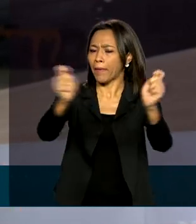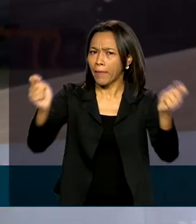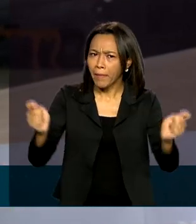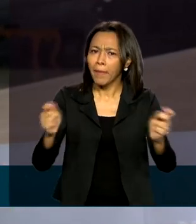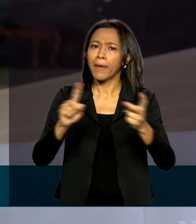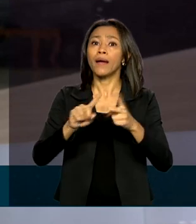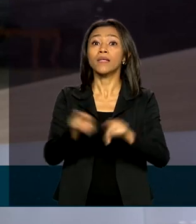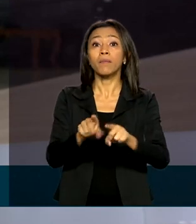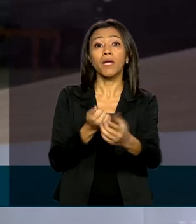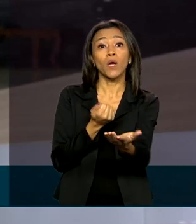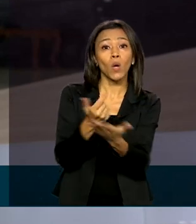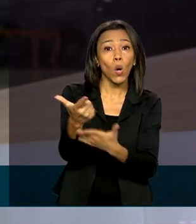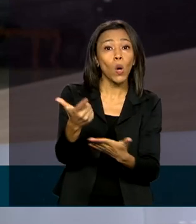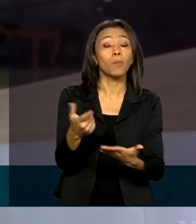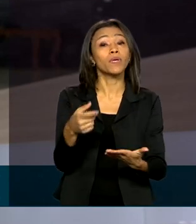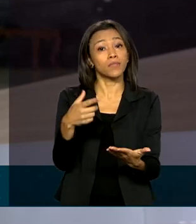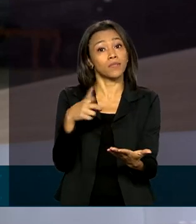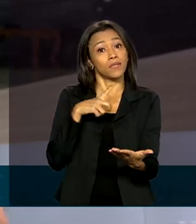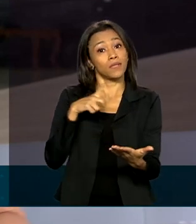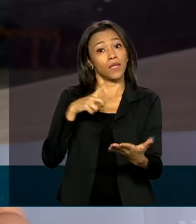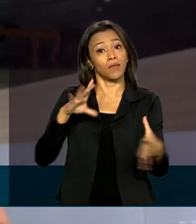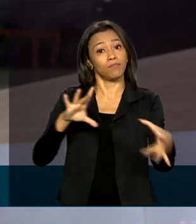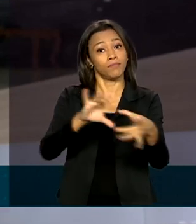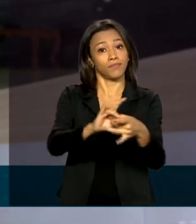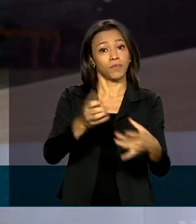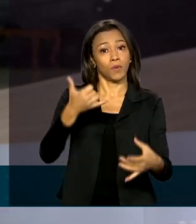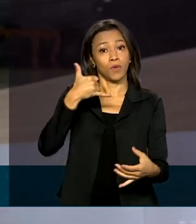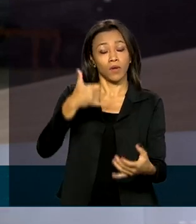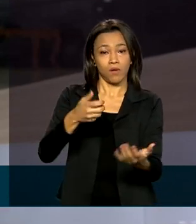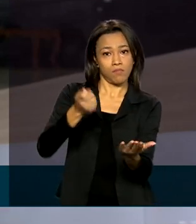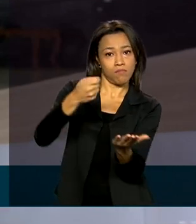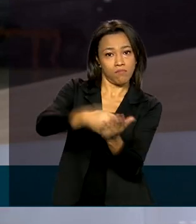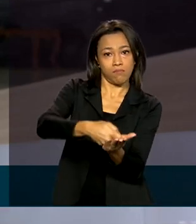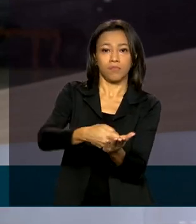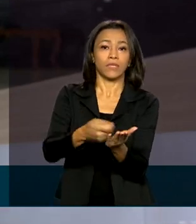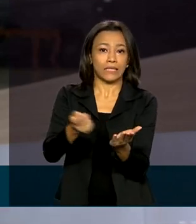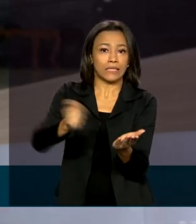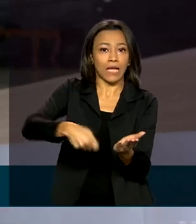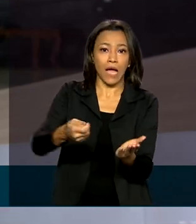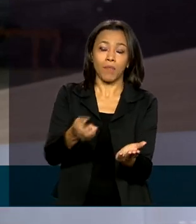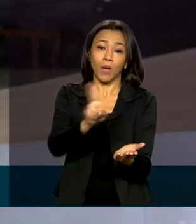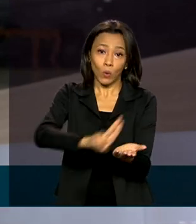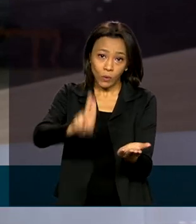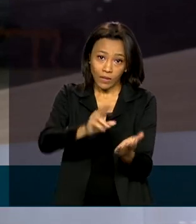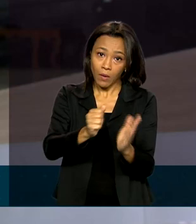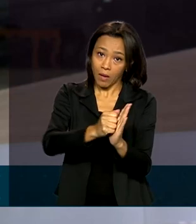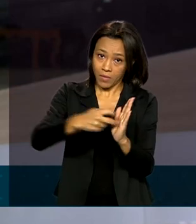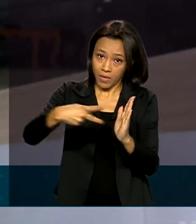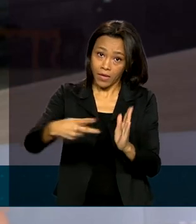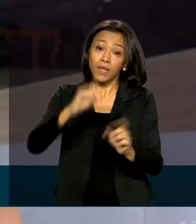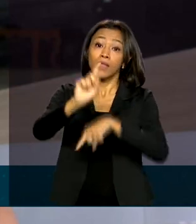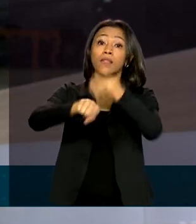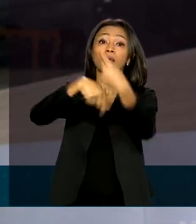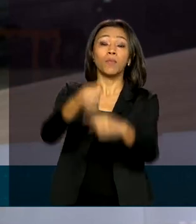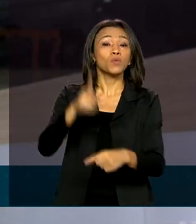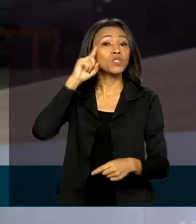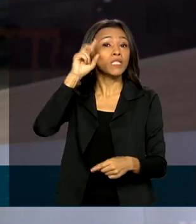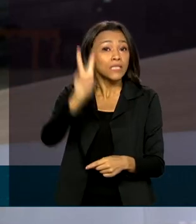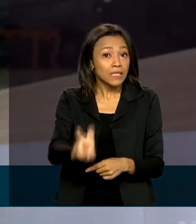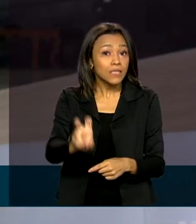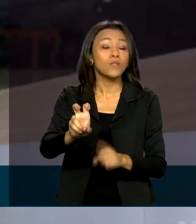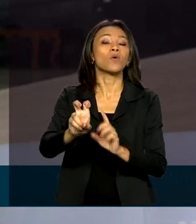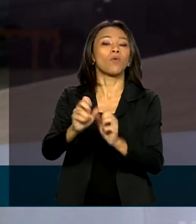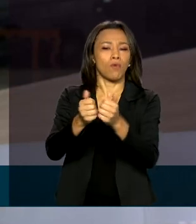boletos e também para compras em estabelecimentos credenciados e aí depois no mês que vem a partir do dia cinco será liberado também para